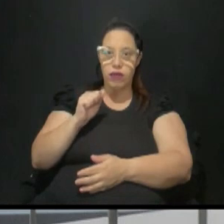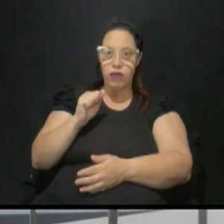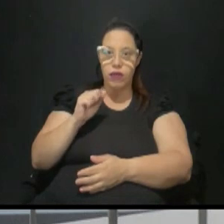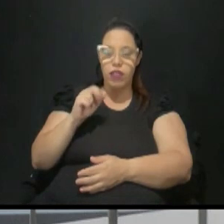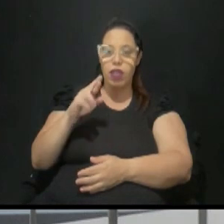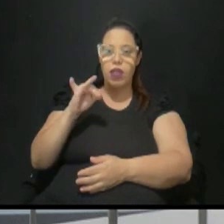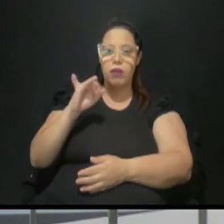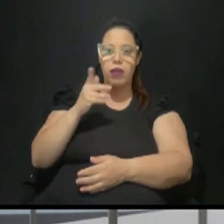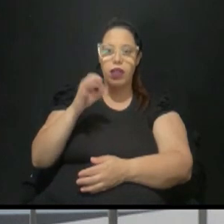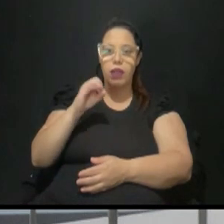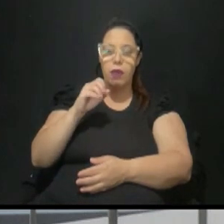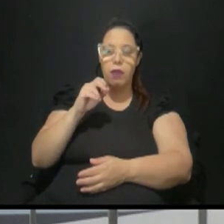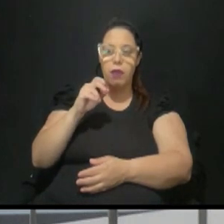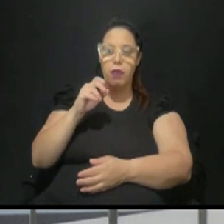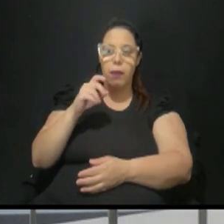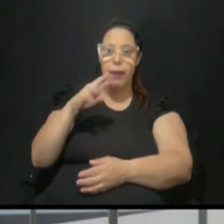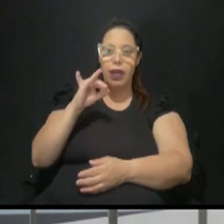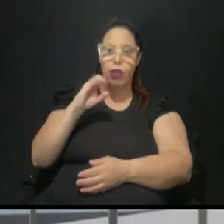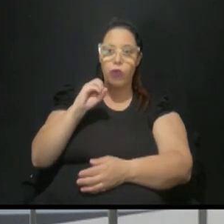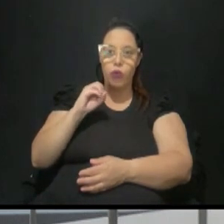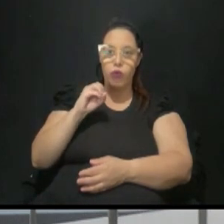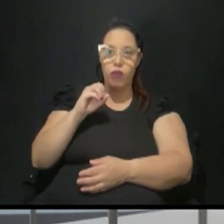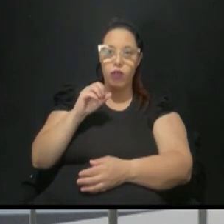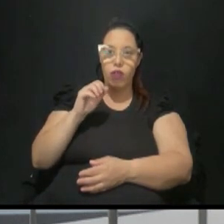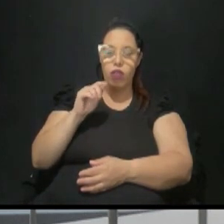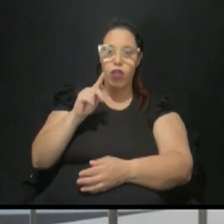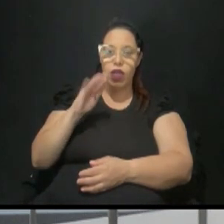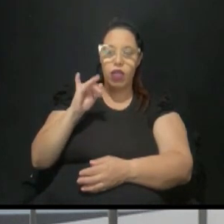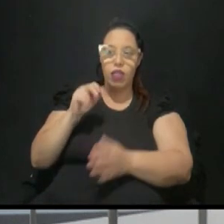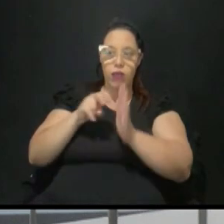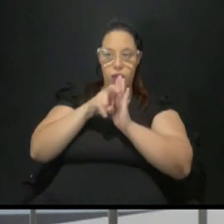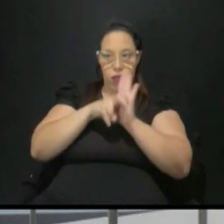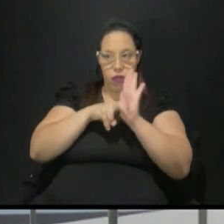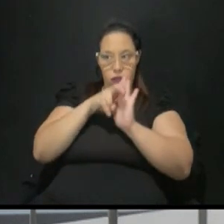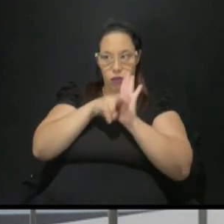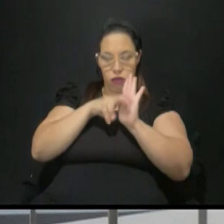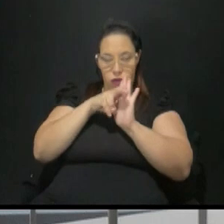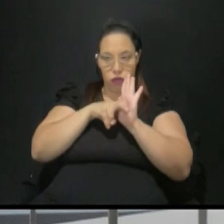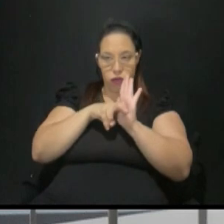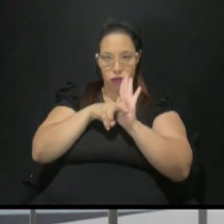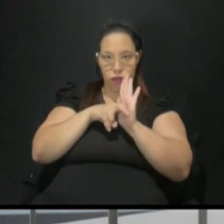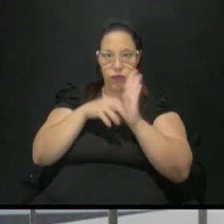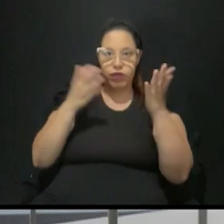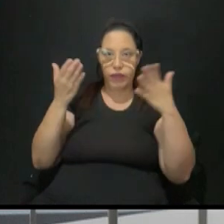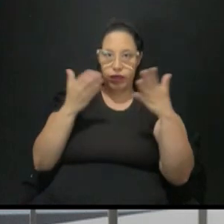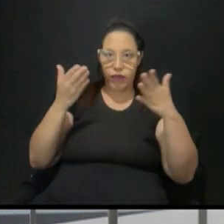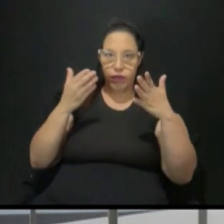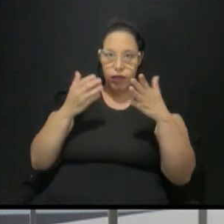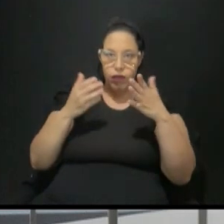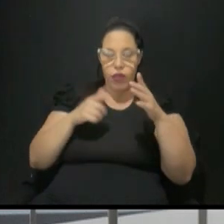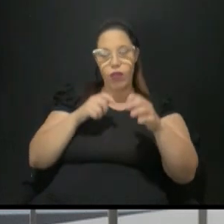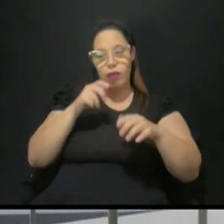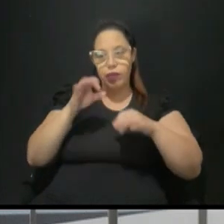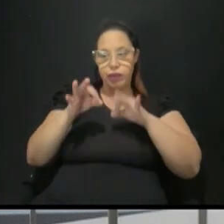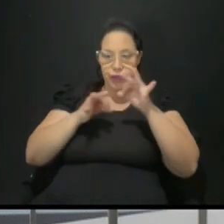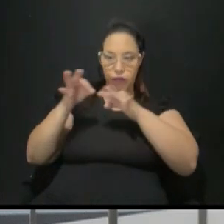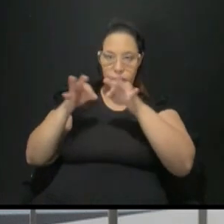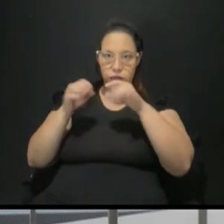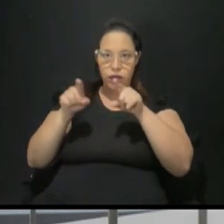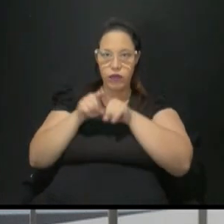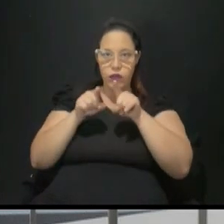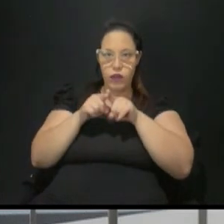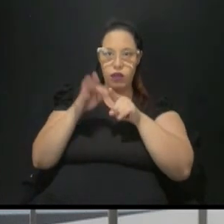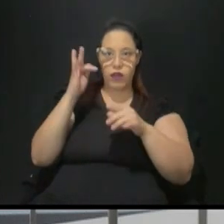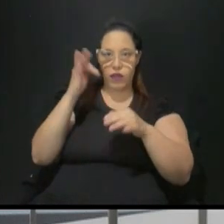Camp foi campeão no rugby em cadeiras de rodas. Sim. E agora a gente está numa preparação também, na reta final da preparação,